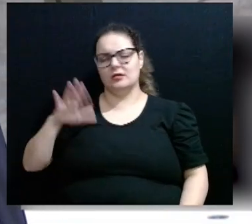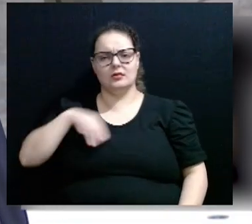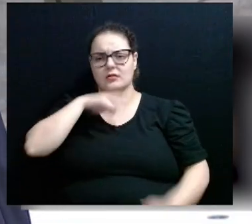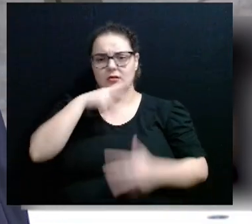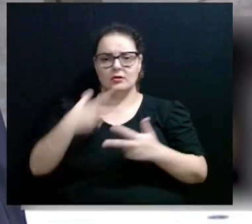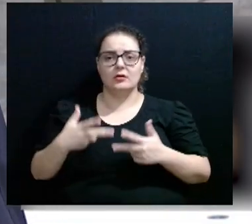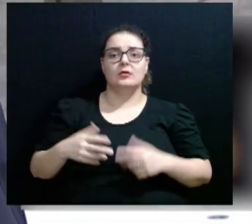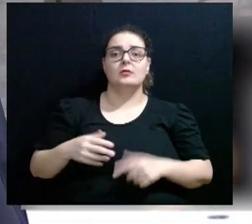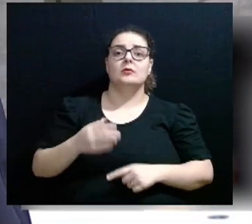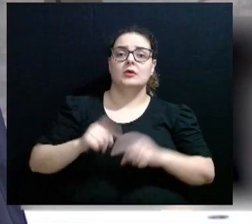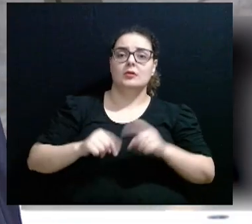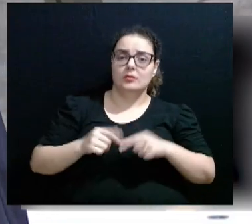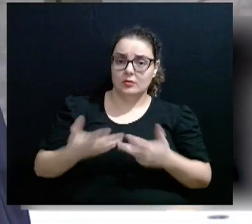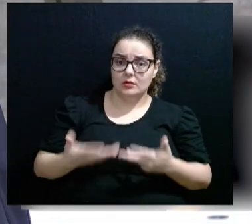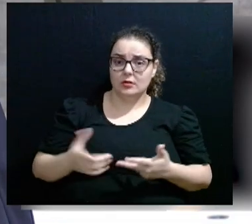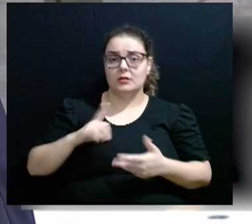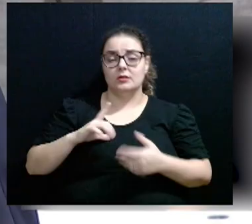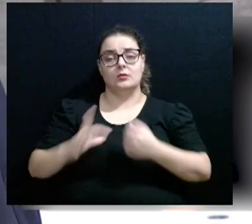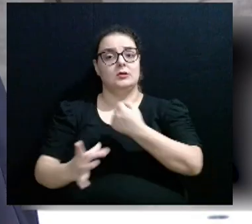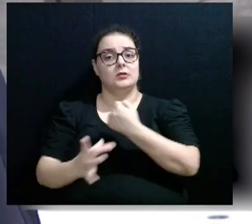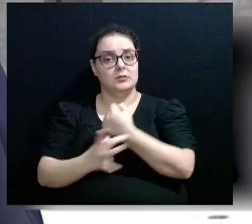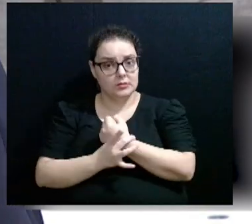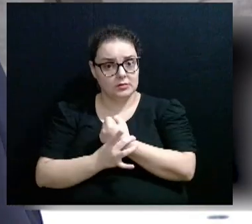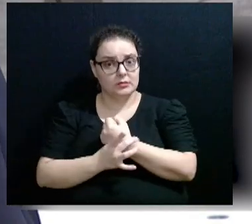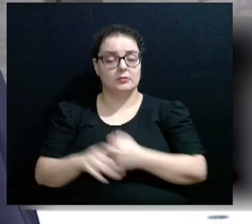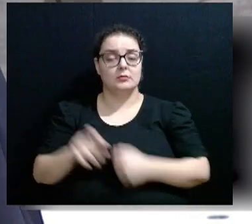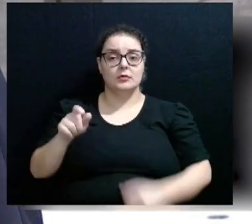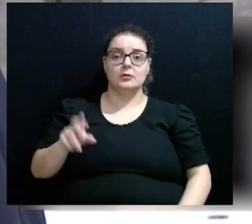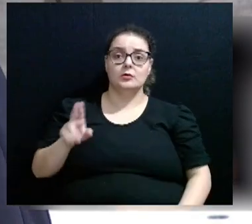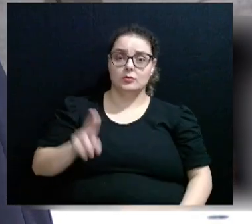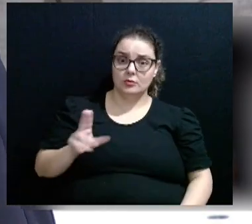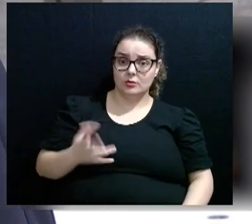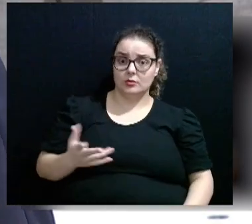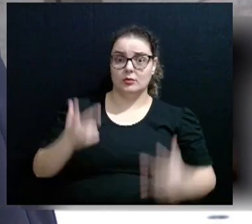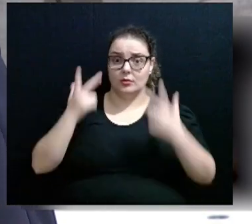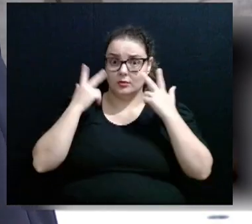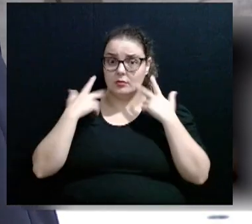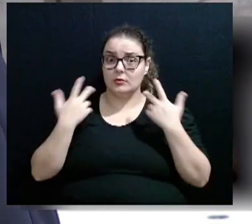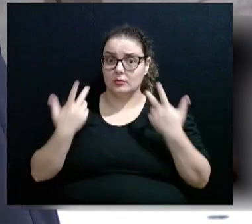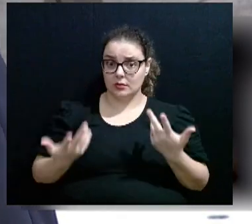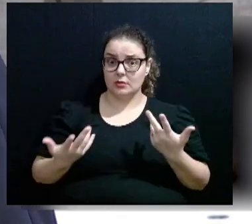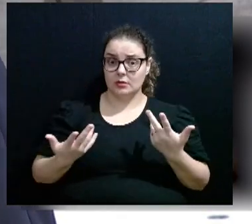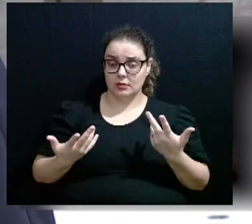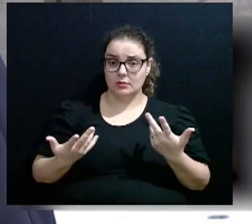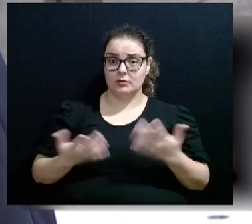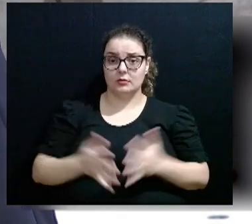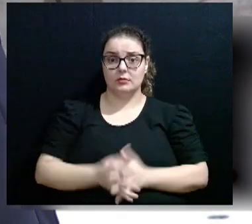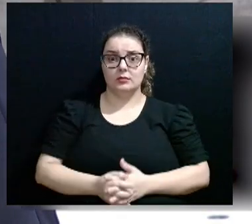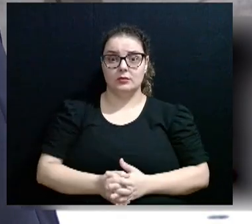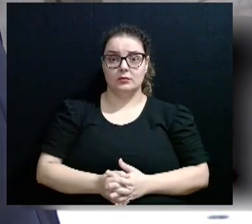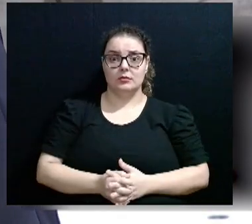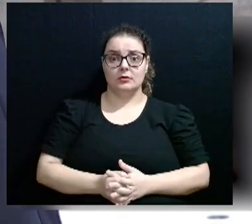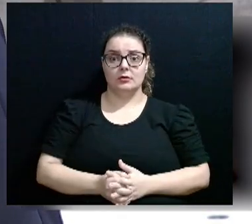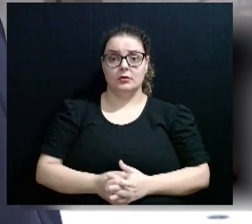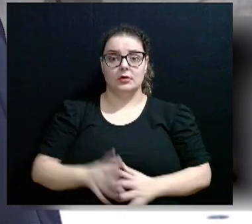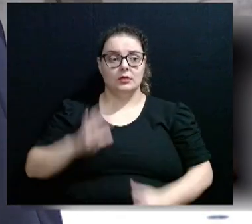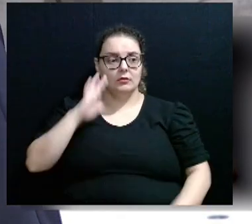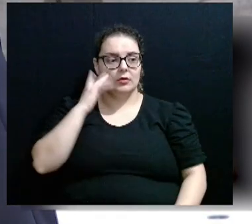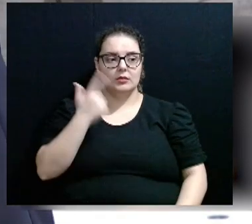tem que haver segurança para que a pessoa faça o uso com tranquilidade. Então, eu acho que não tem como a